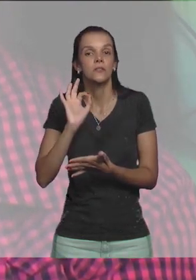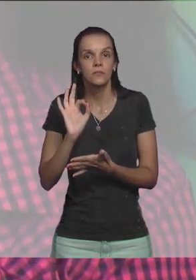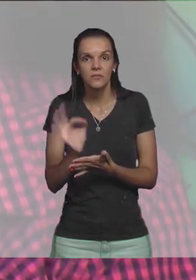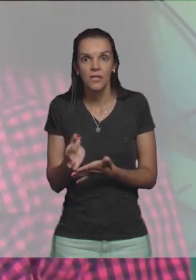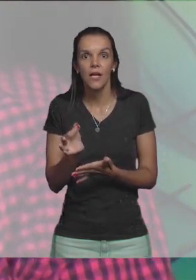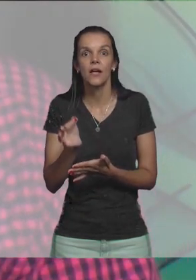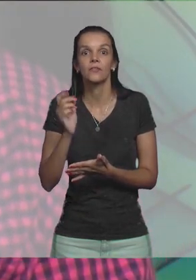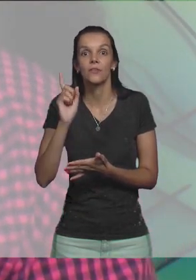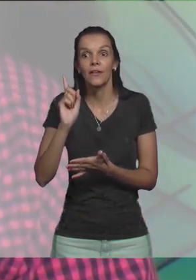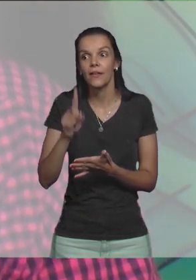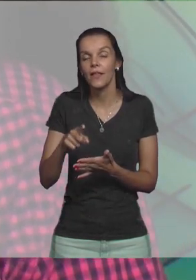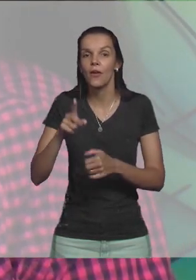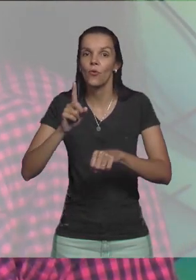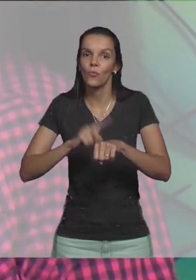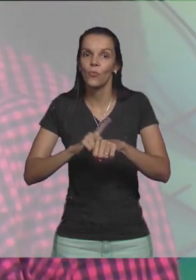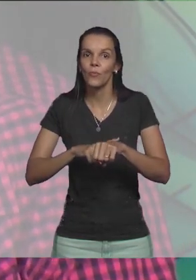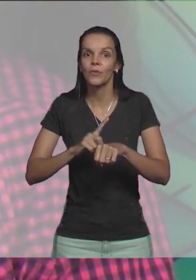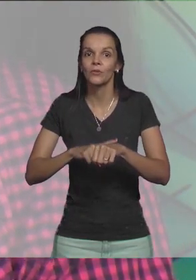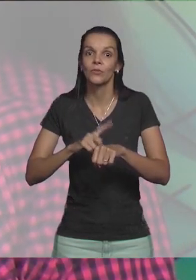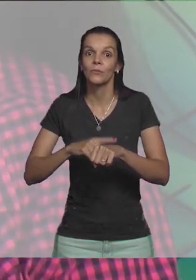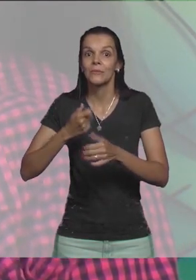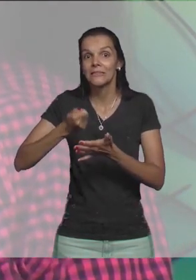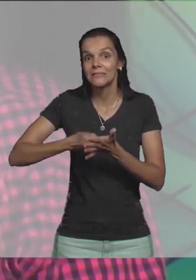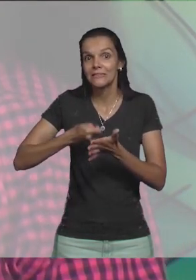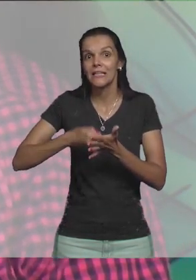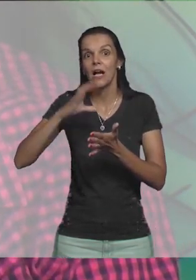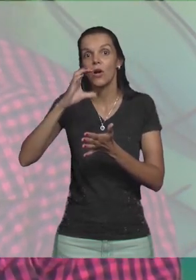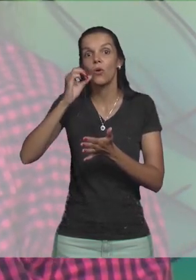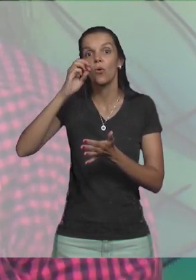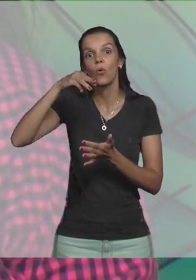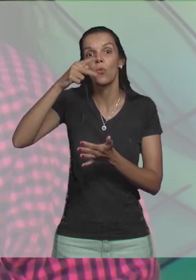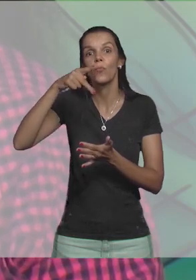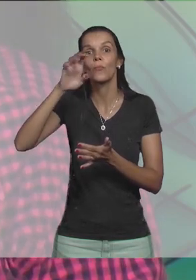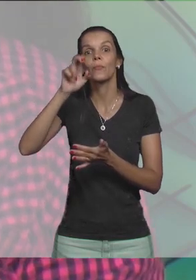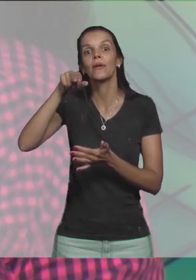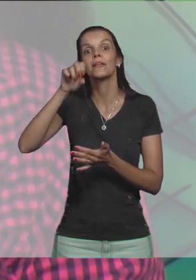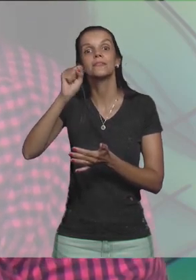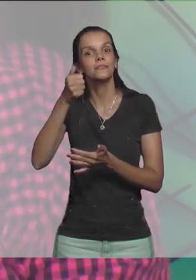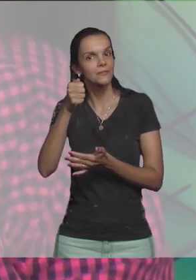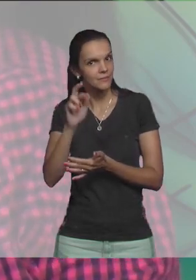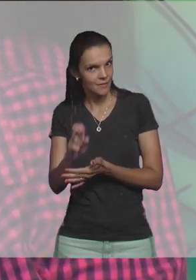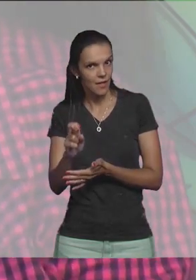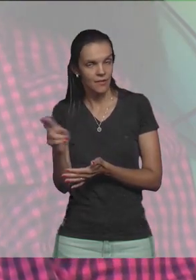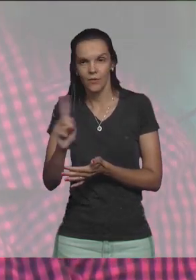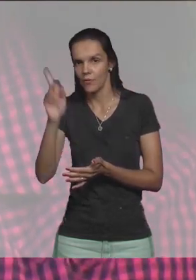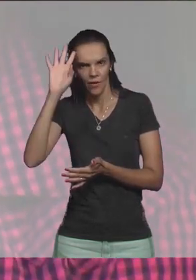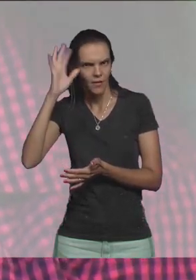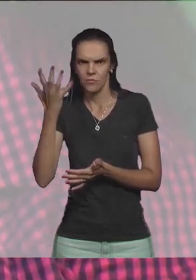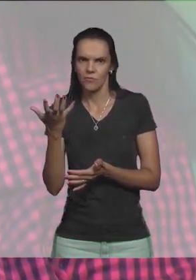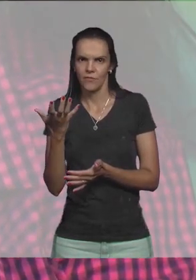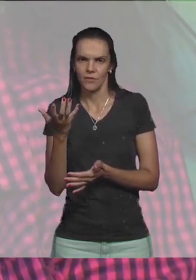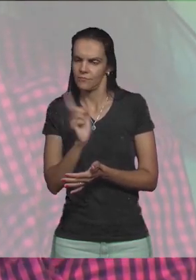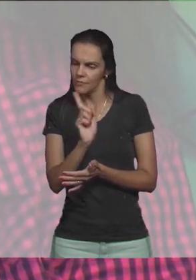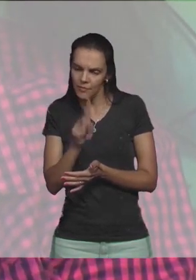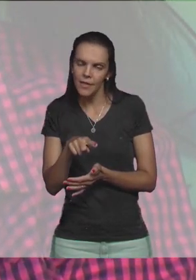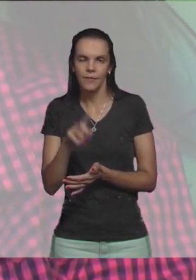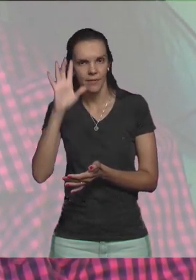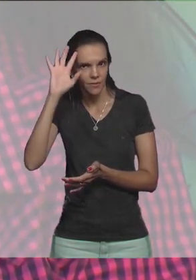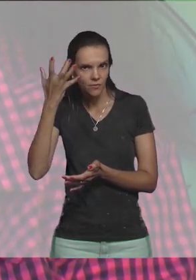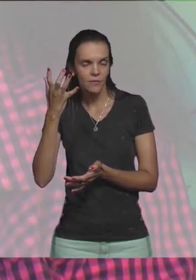funcionou. É uma medida paliativa? É compensatória? De certa forma, não é a solução, claro que não